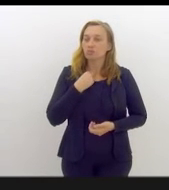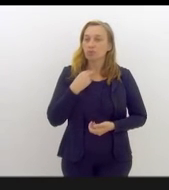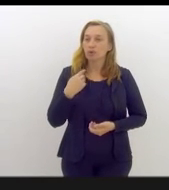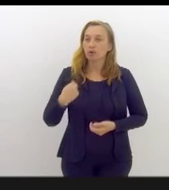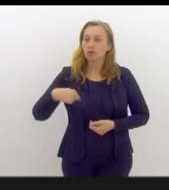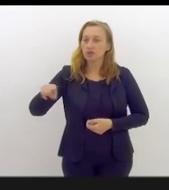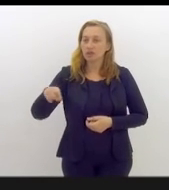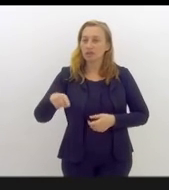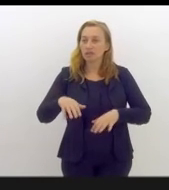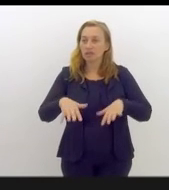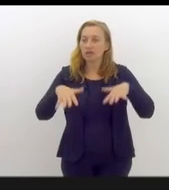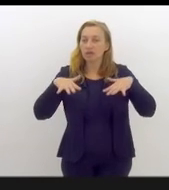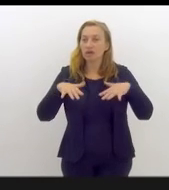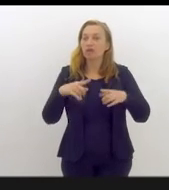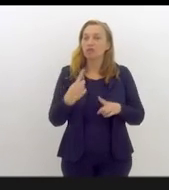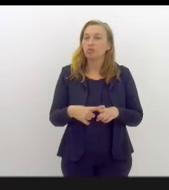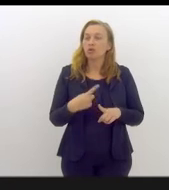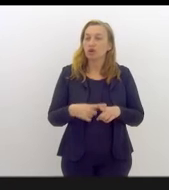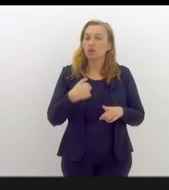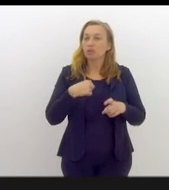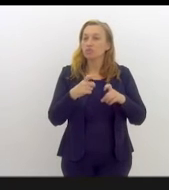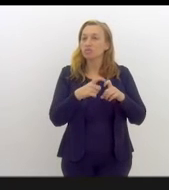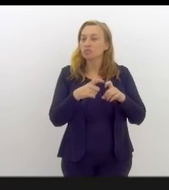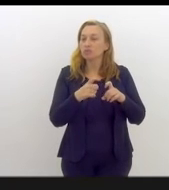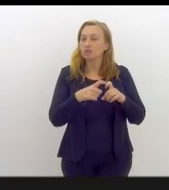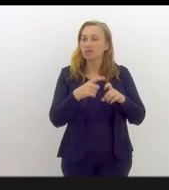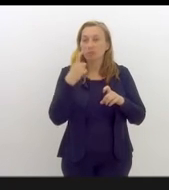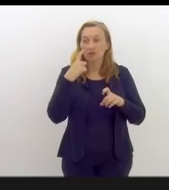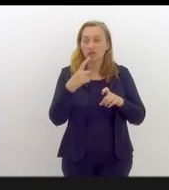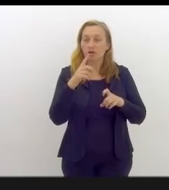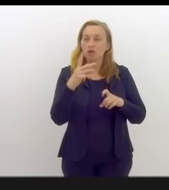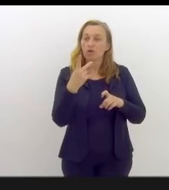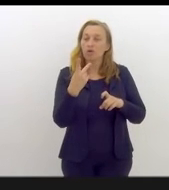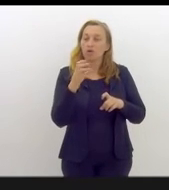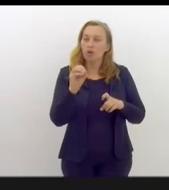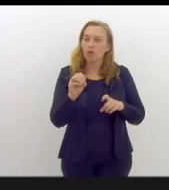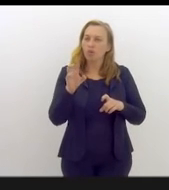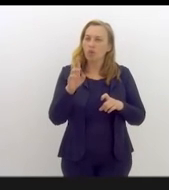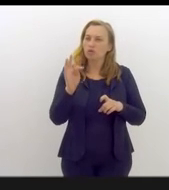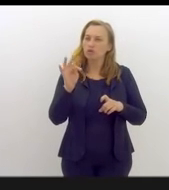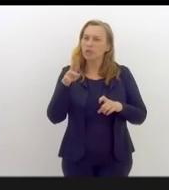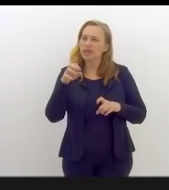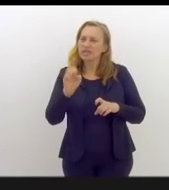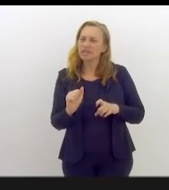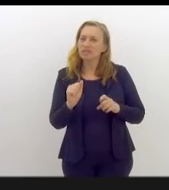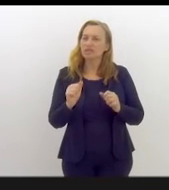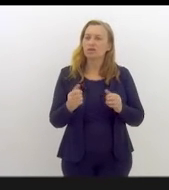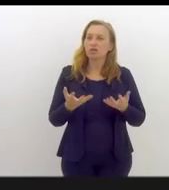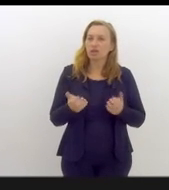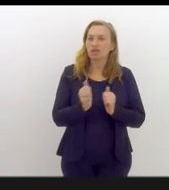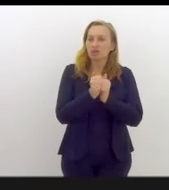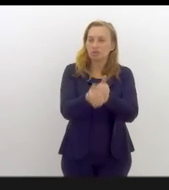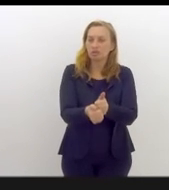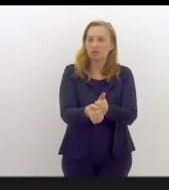no médico para poder ser atendida pelo ortopedista. Mas eu queria acompanhar o voto do líder